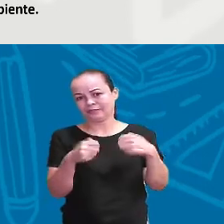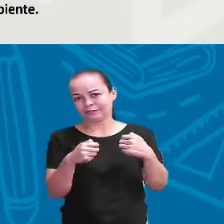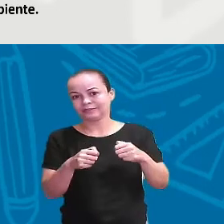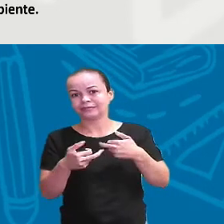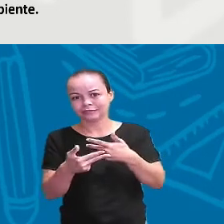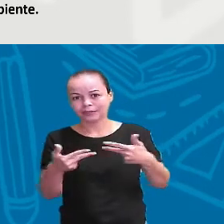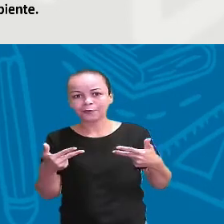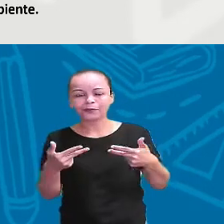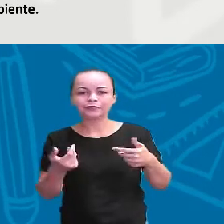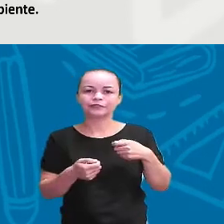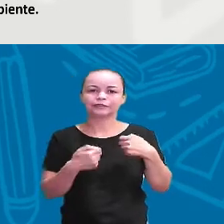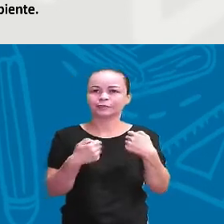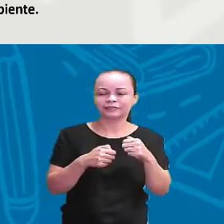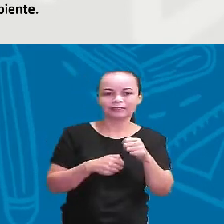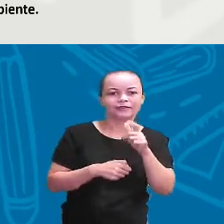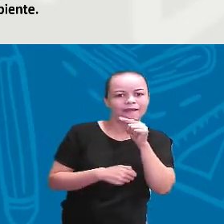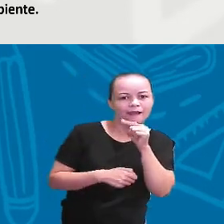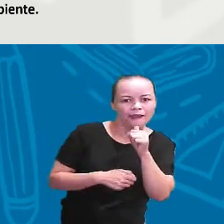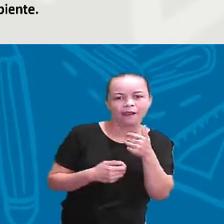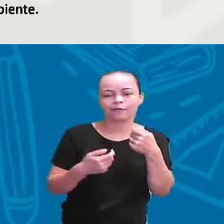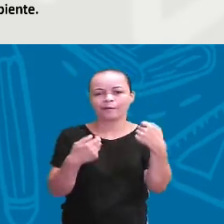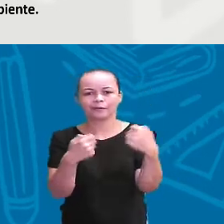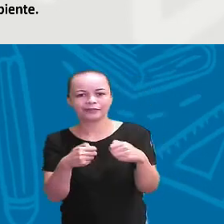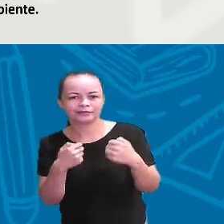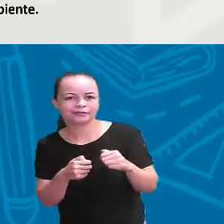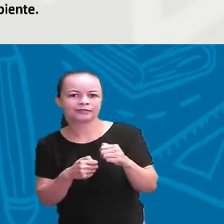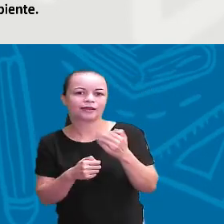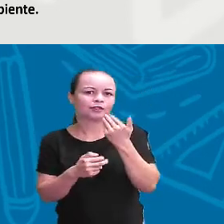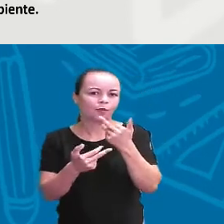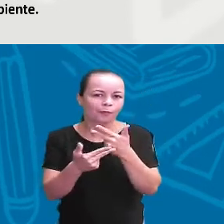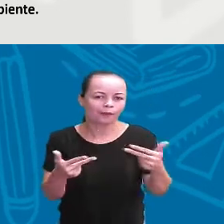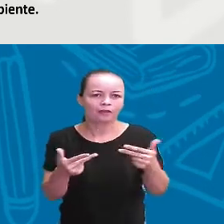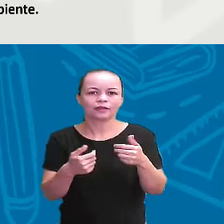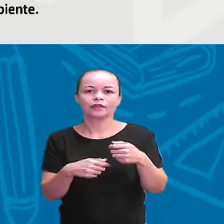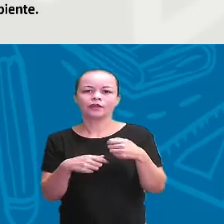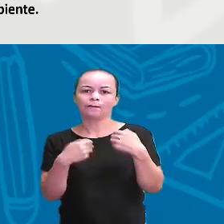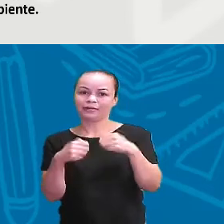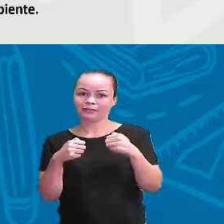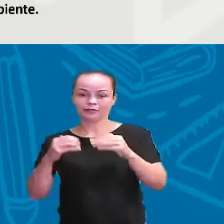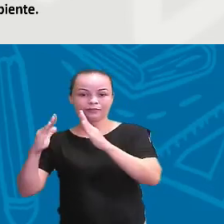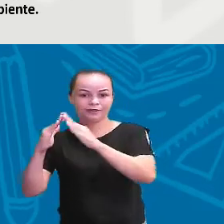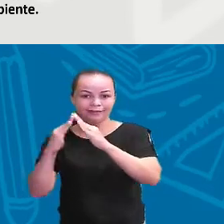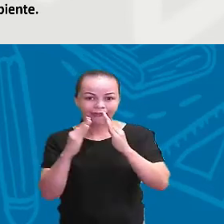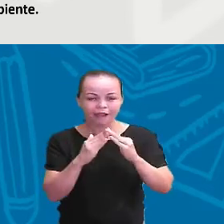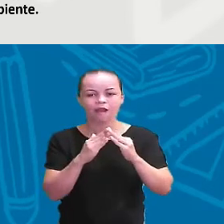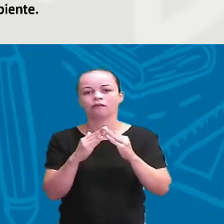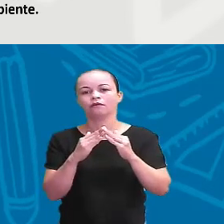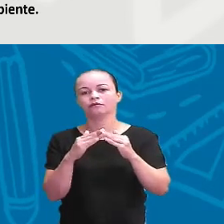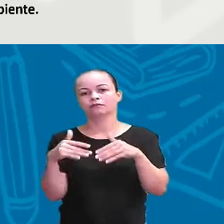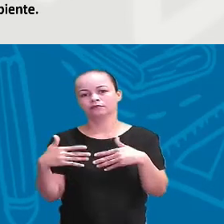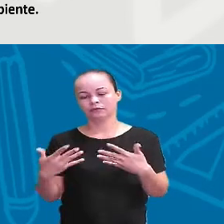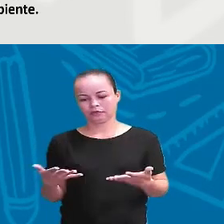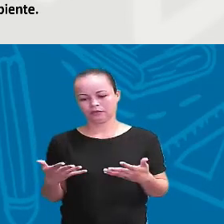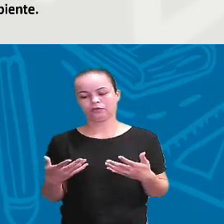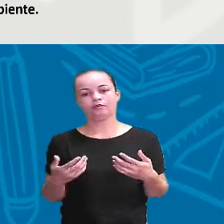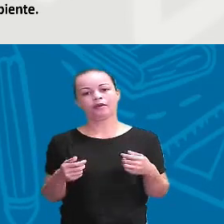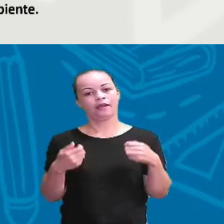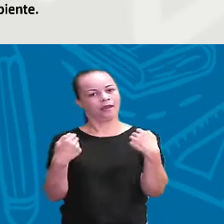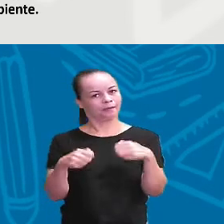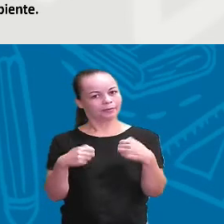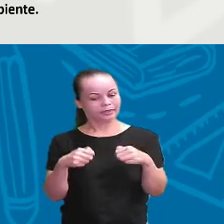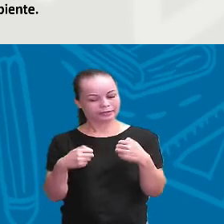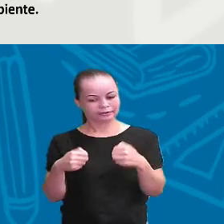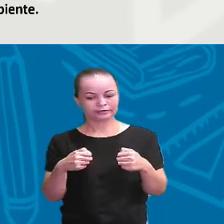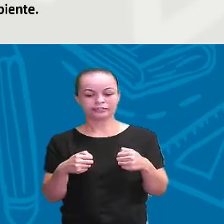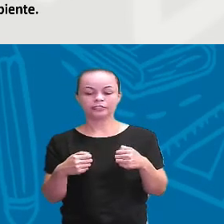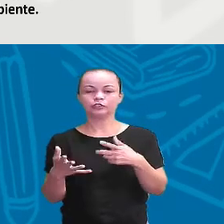beber água, de fazer moradia. É ou não é? Então a gente precisa